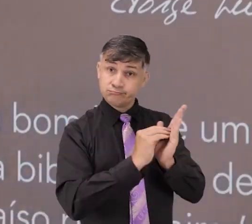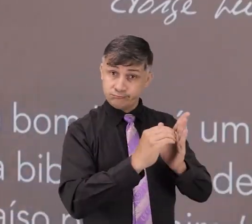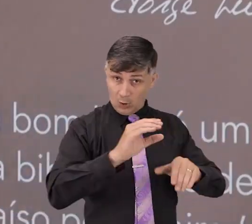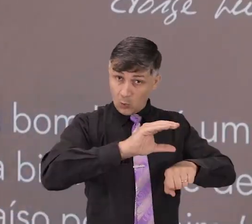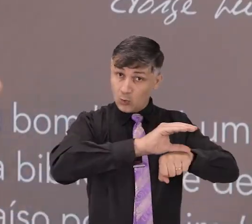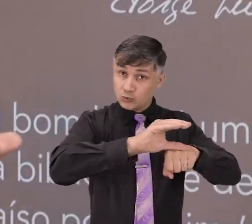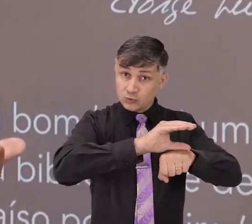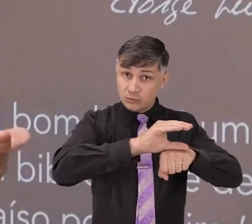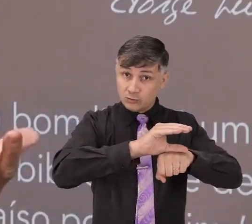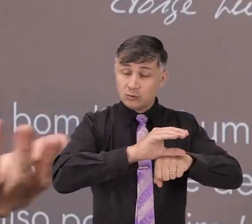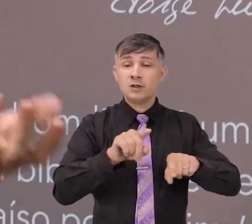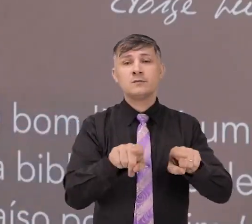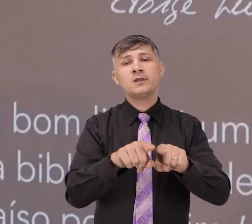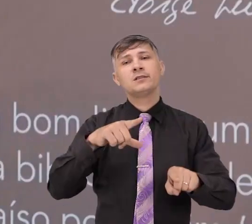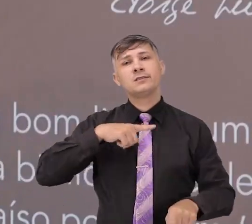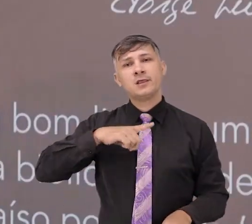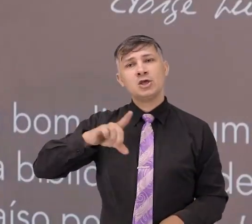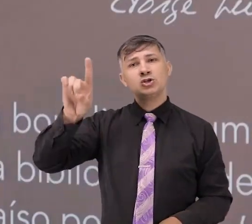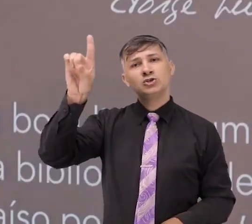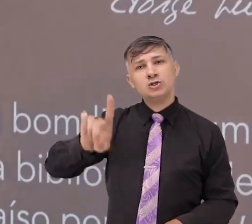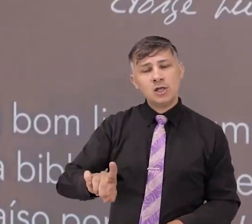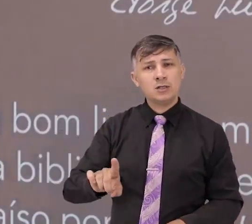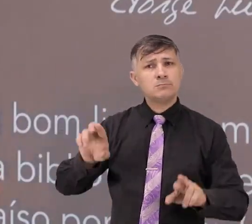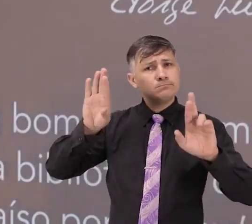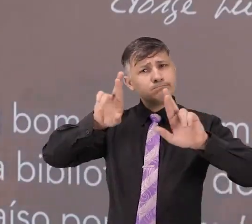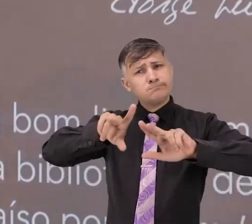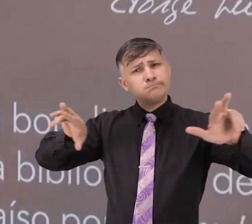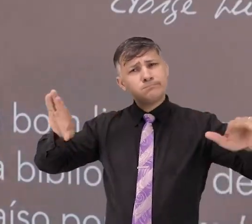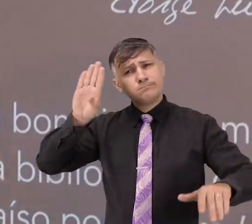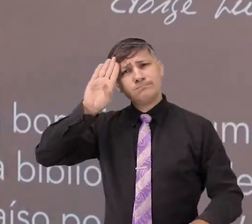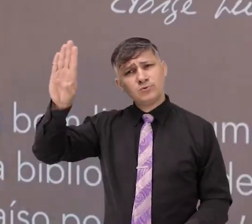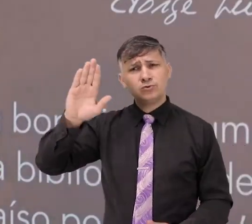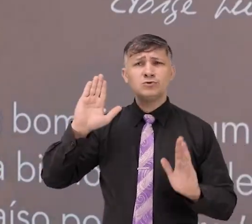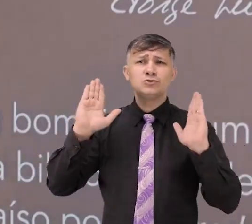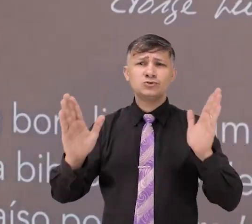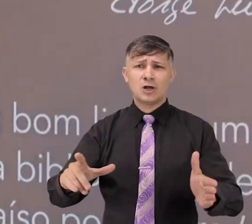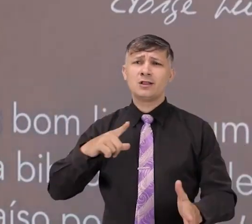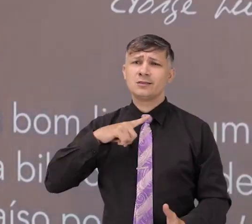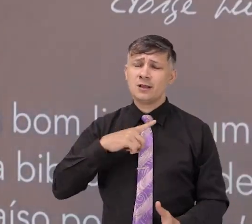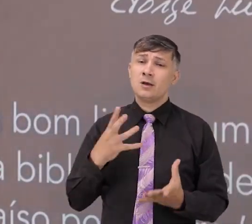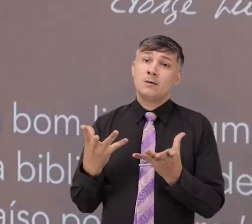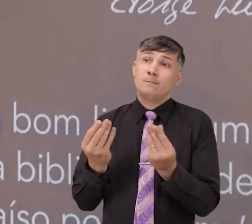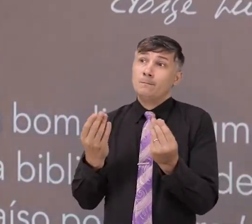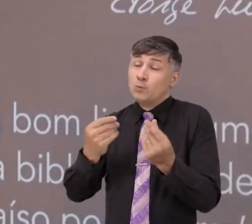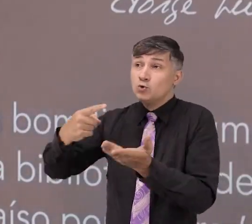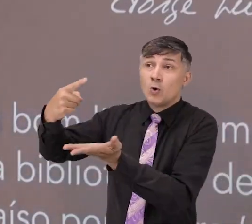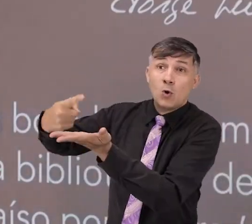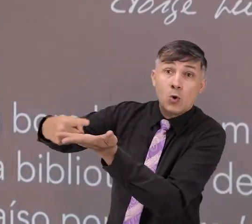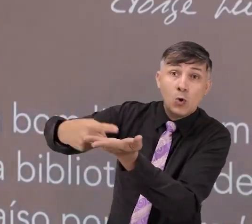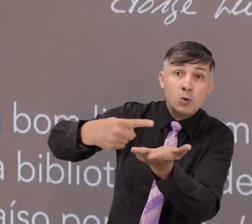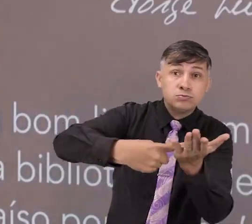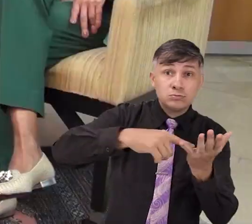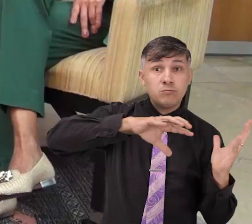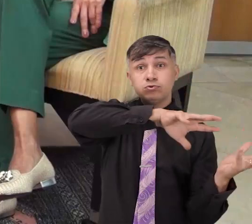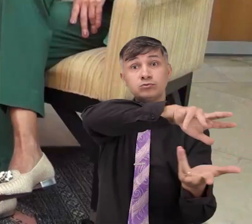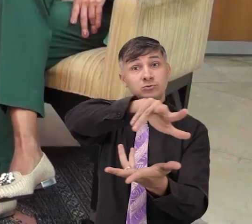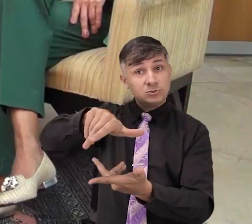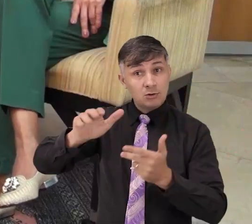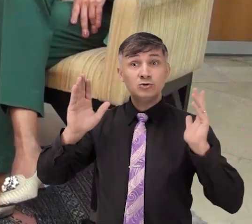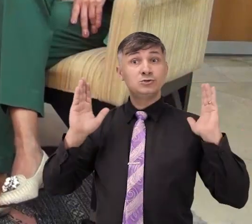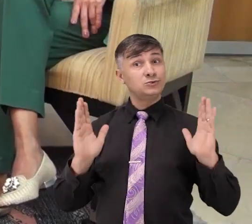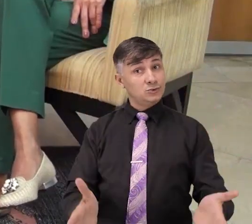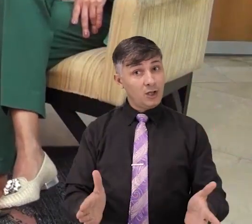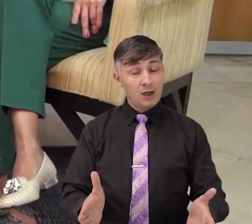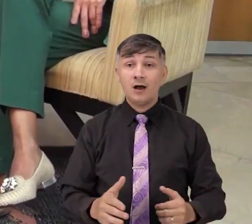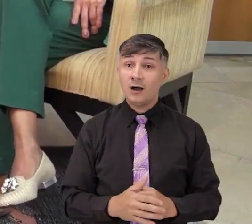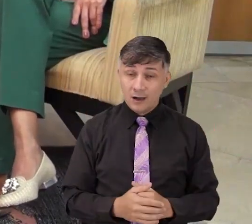Na verdade, esses direitos fundamentais são auridos, né, já de muitas convenções internacionais. Né? Sim, se